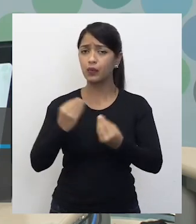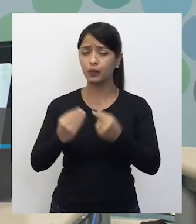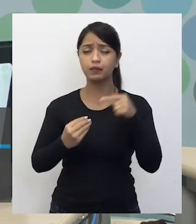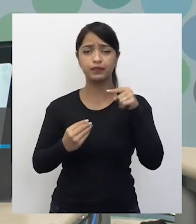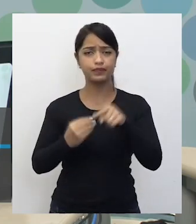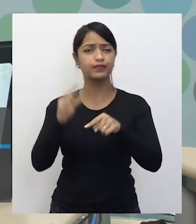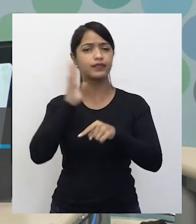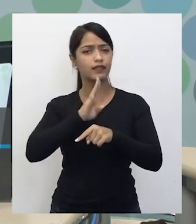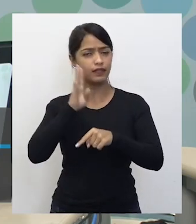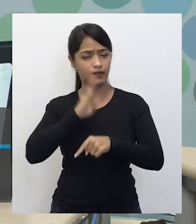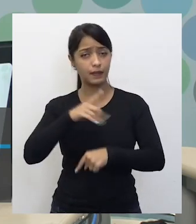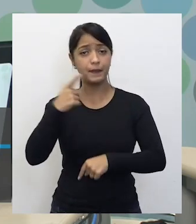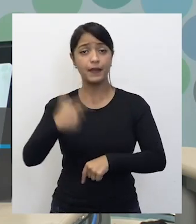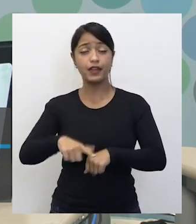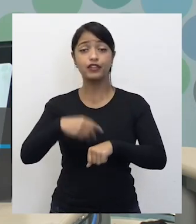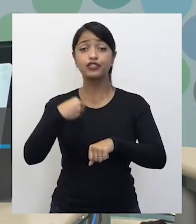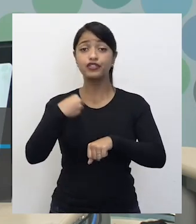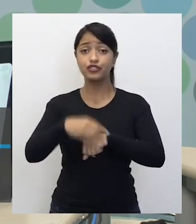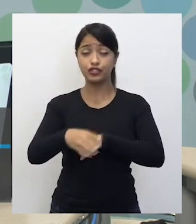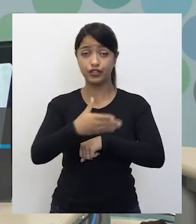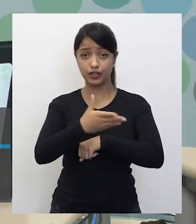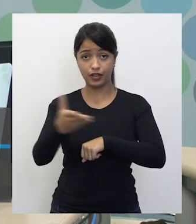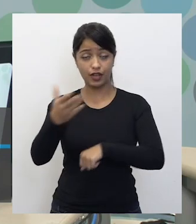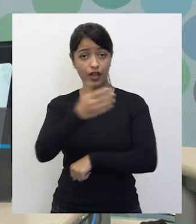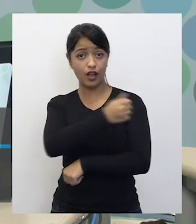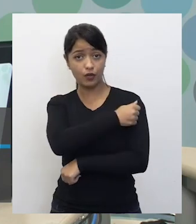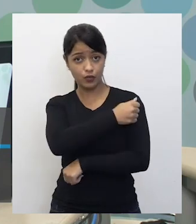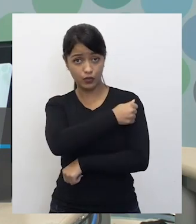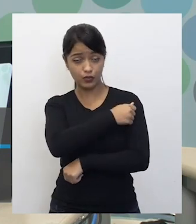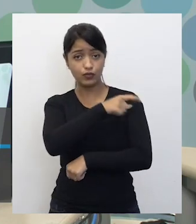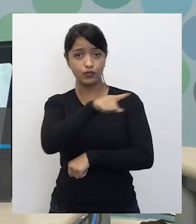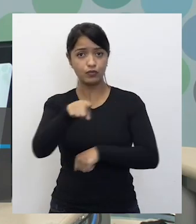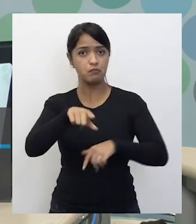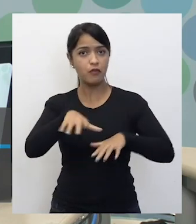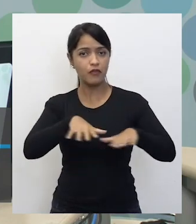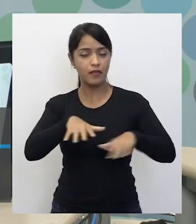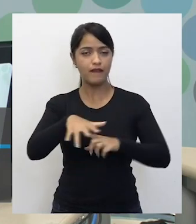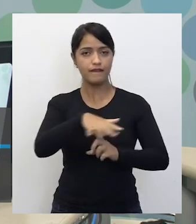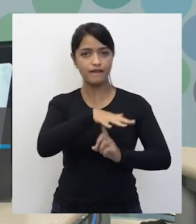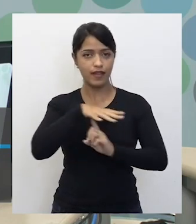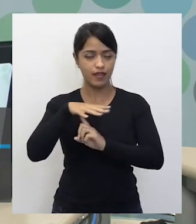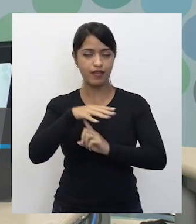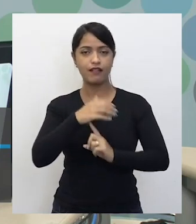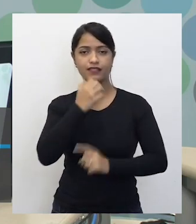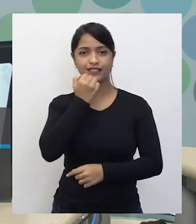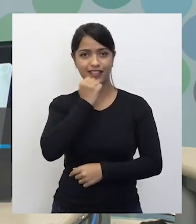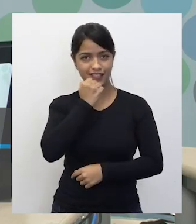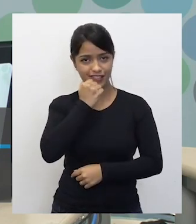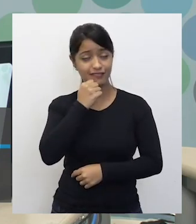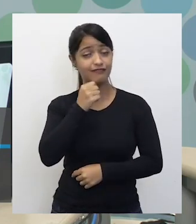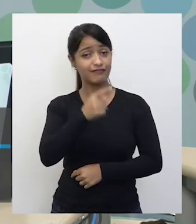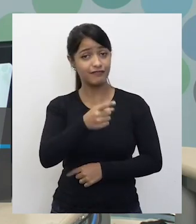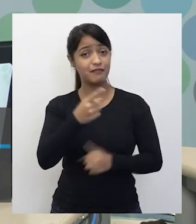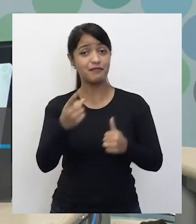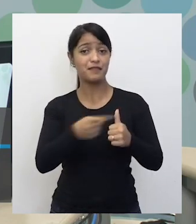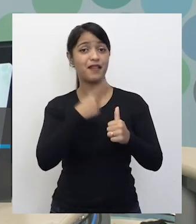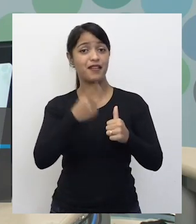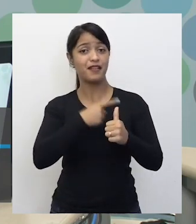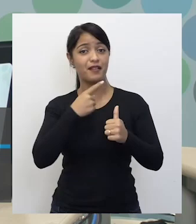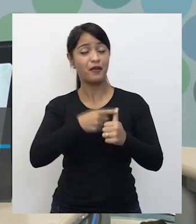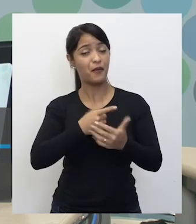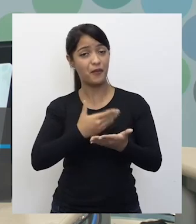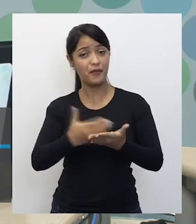E fica até a dica aí para os alunos que estão se movimentando aí com a Feira de Ciências, né? Que aí já é o gatilho, é o primeiro passo aí